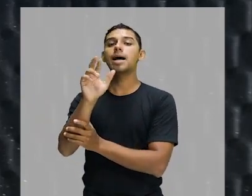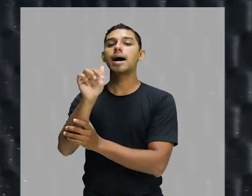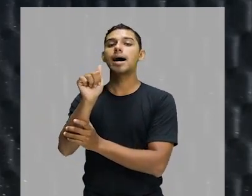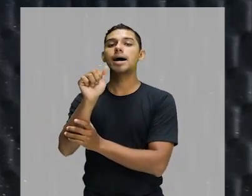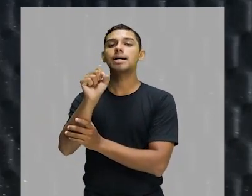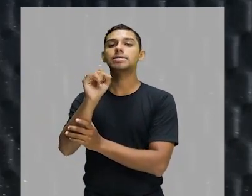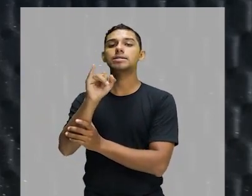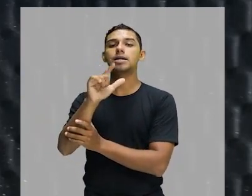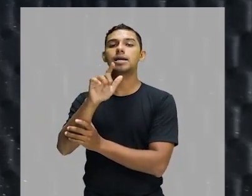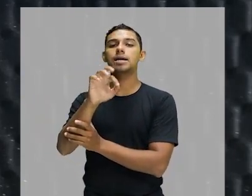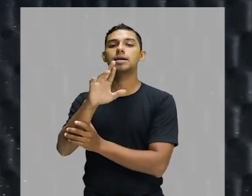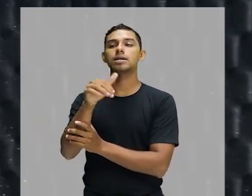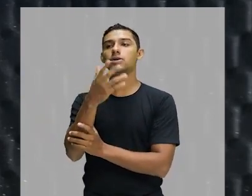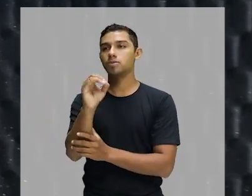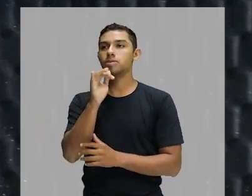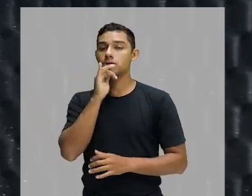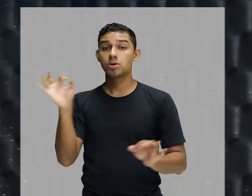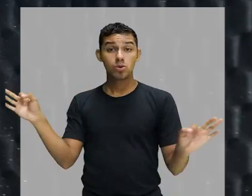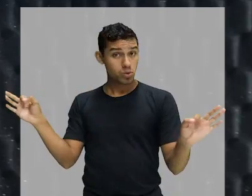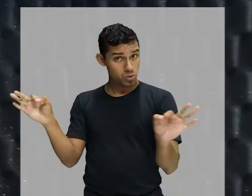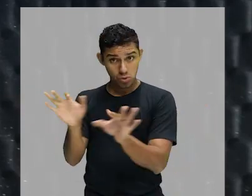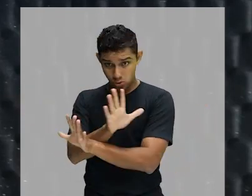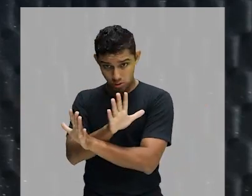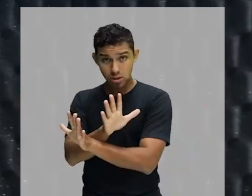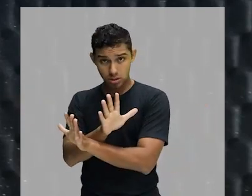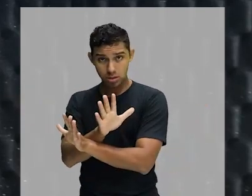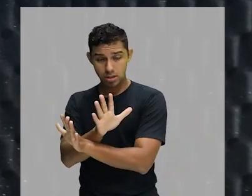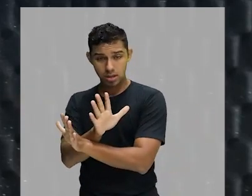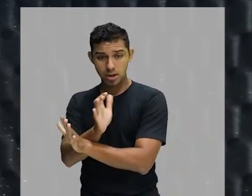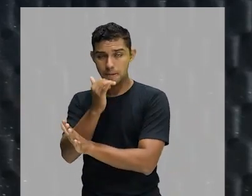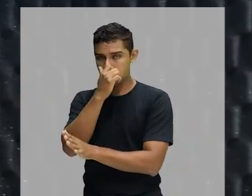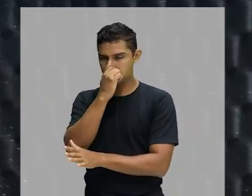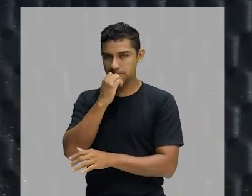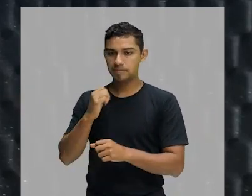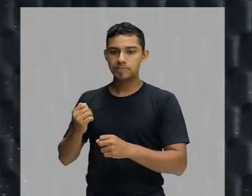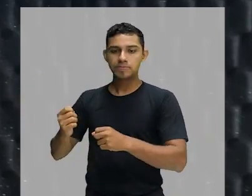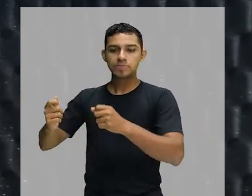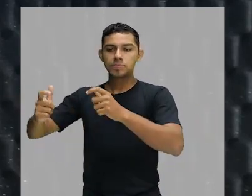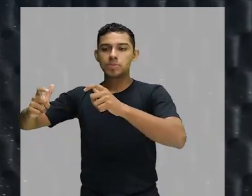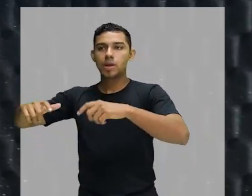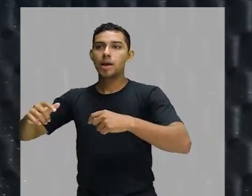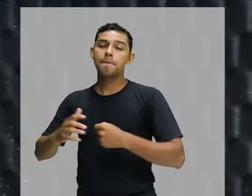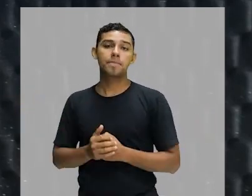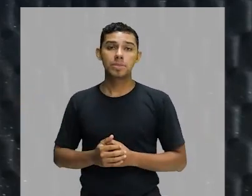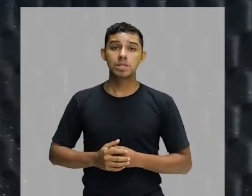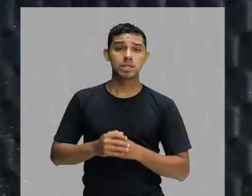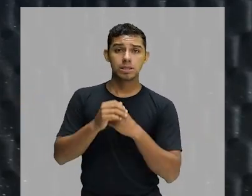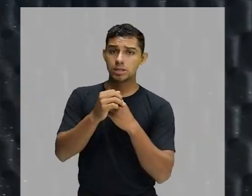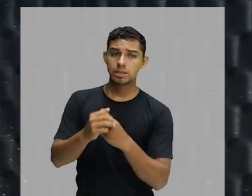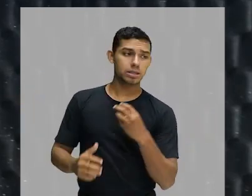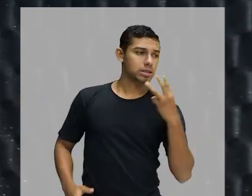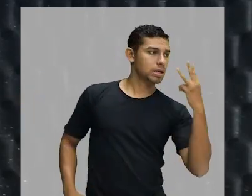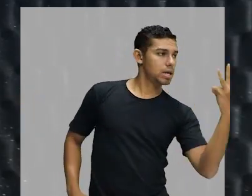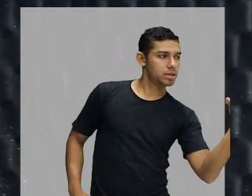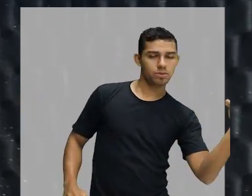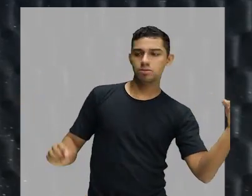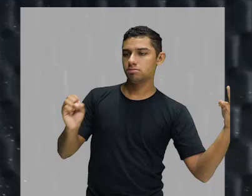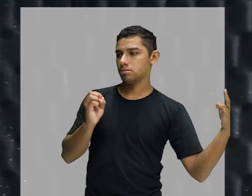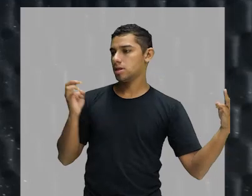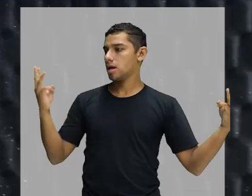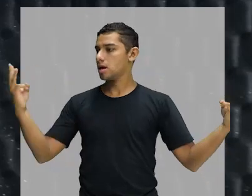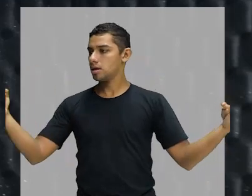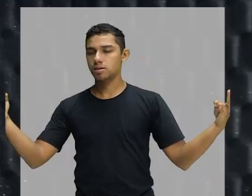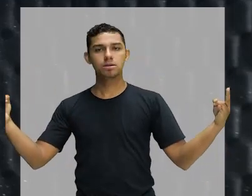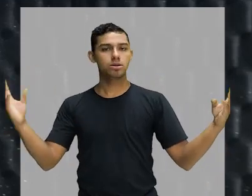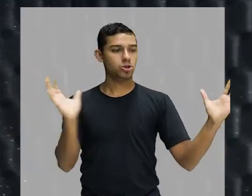da partida, existe uma espécie de sorteio. Digamos que vão ser 3 atletas da equipe A, 3 atletas da equipe